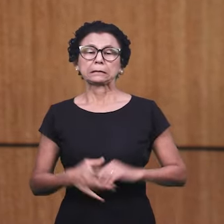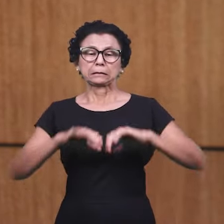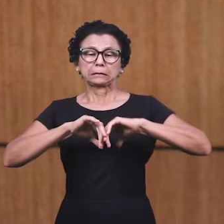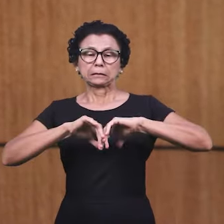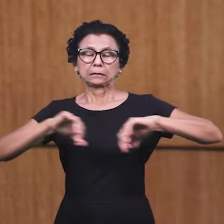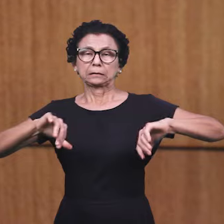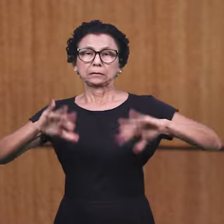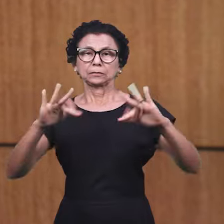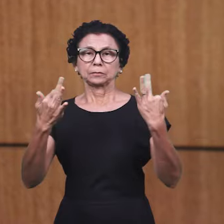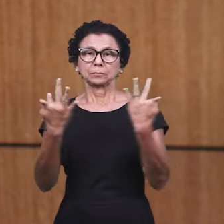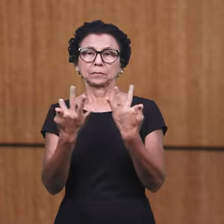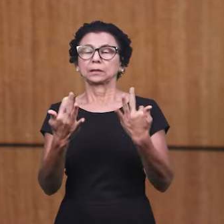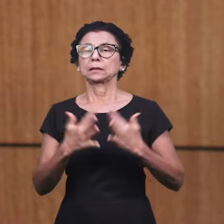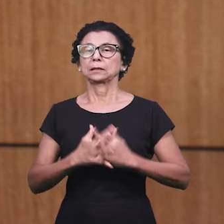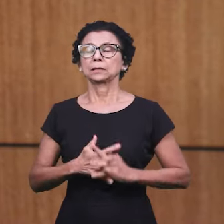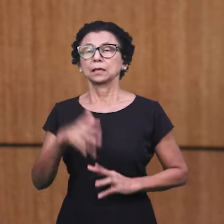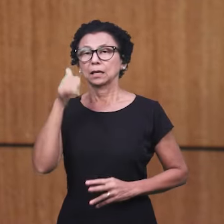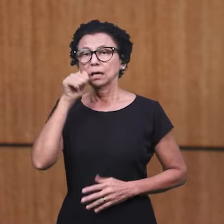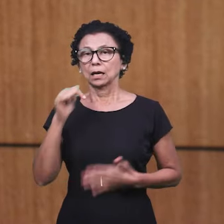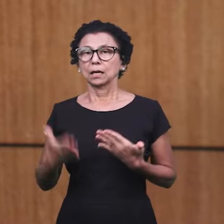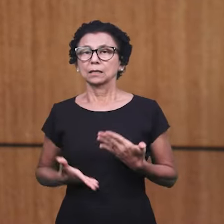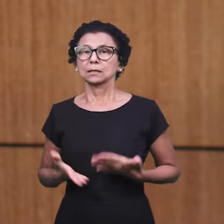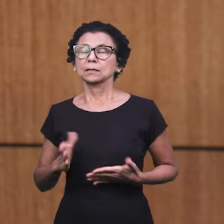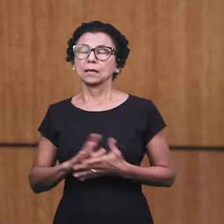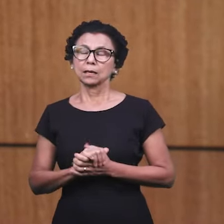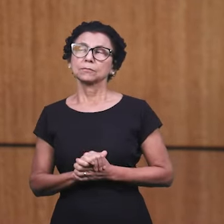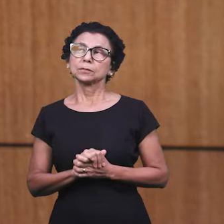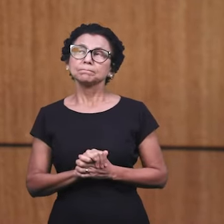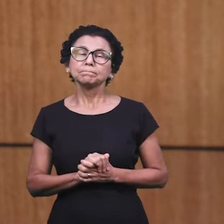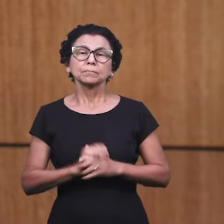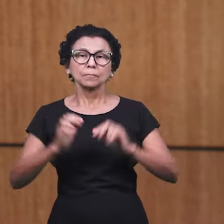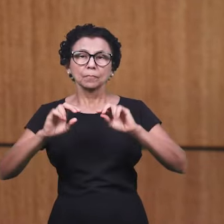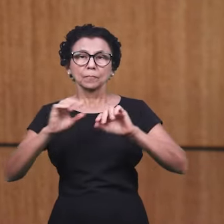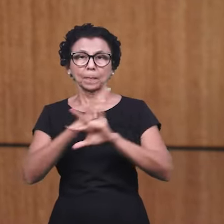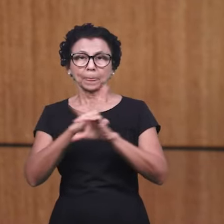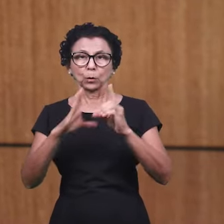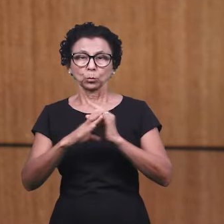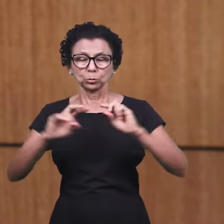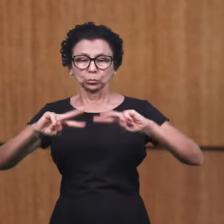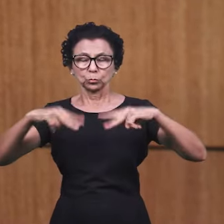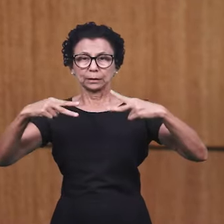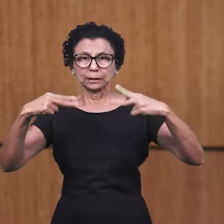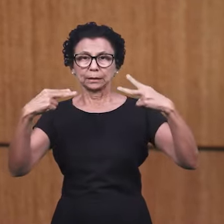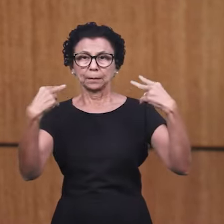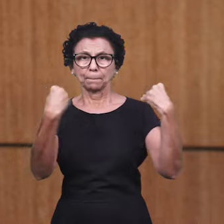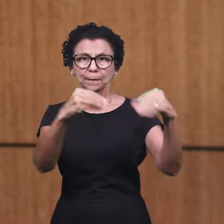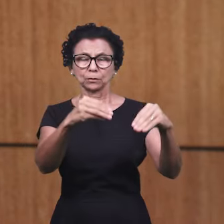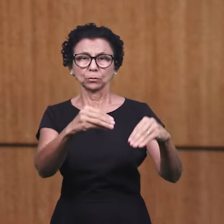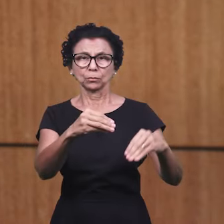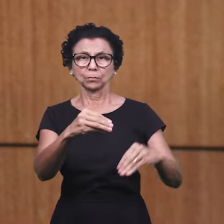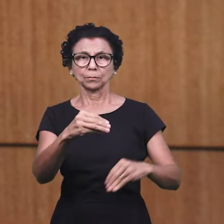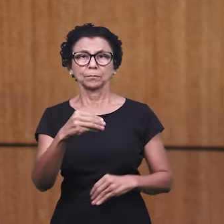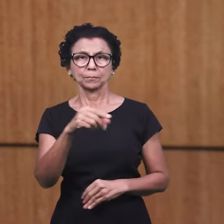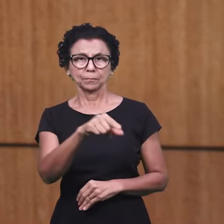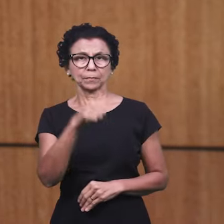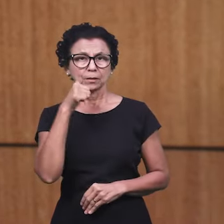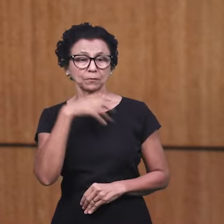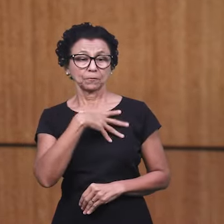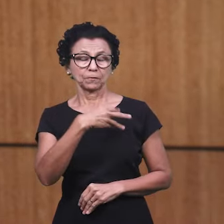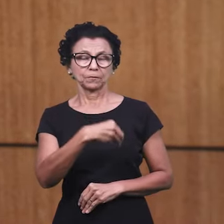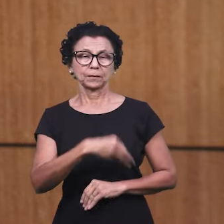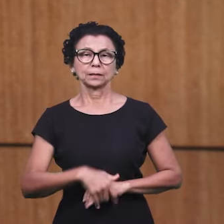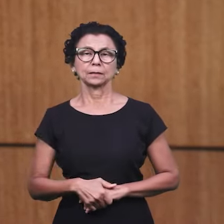família. Essa serva enviou o link desse culto para sua filha. E durante a mensagem, o Senhor